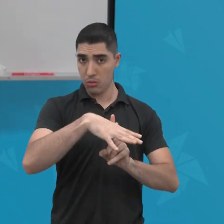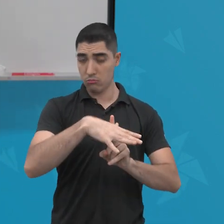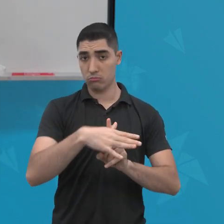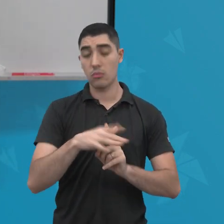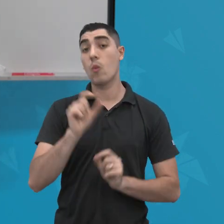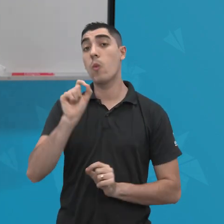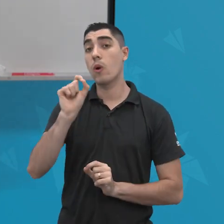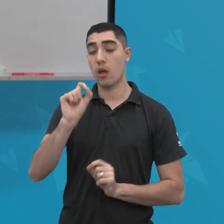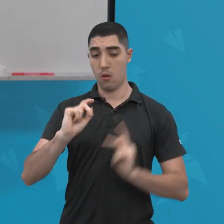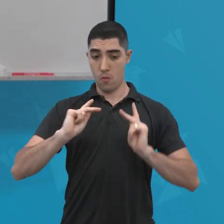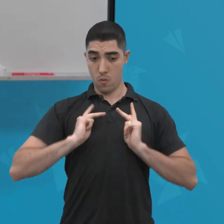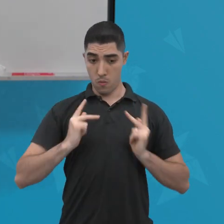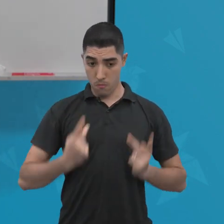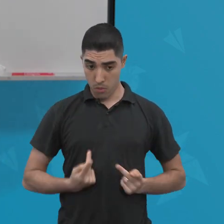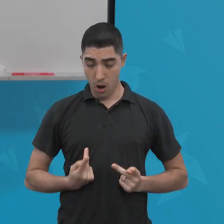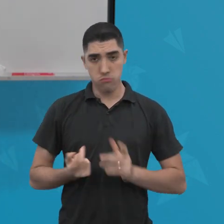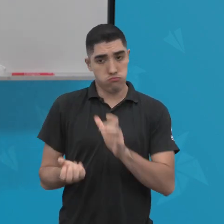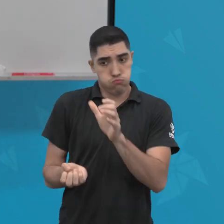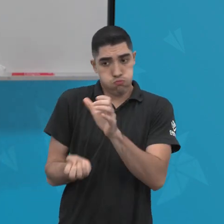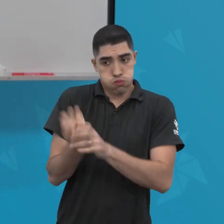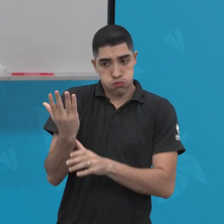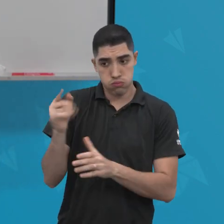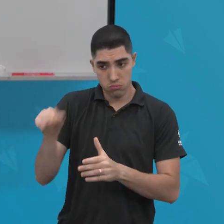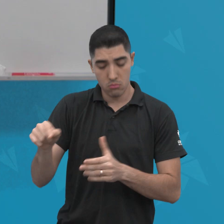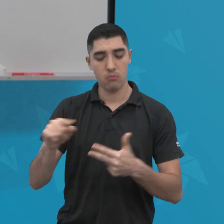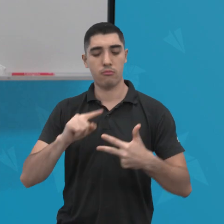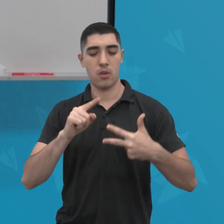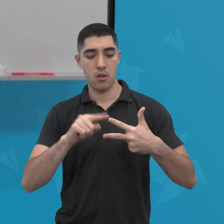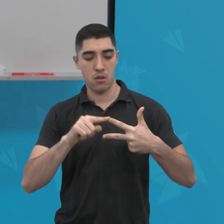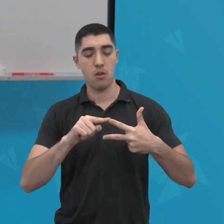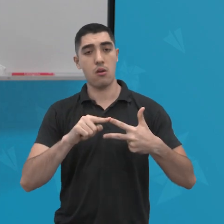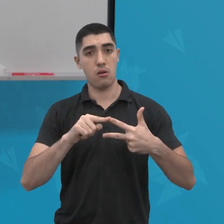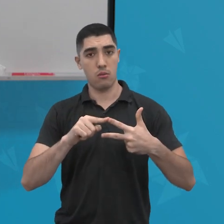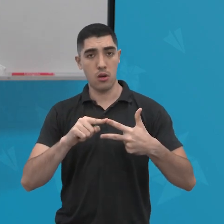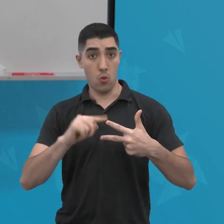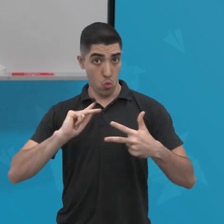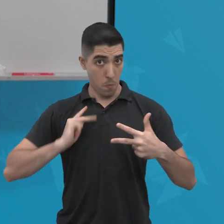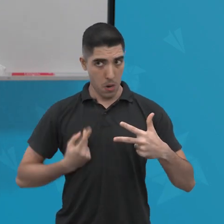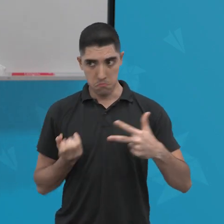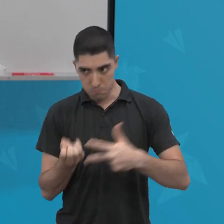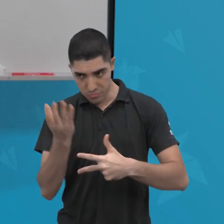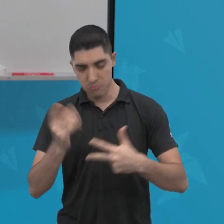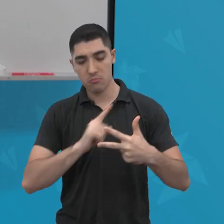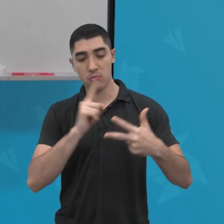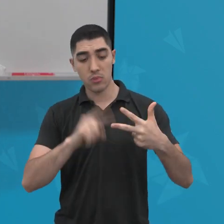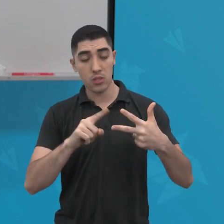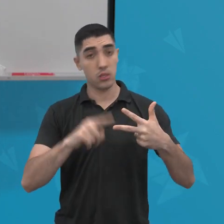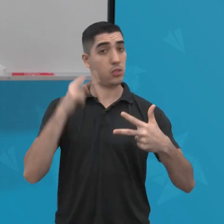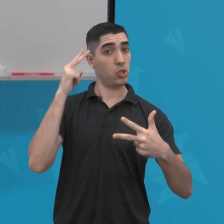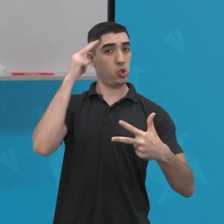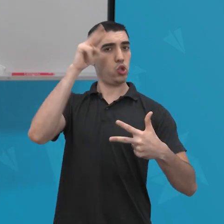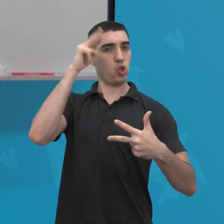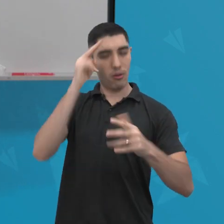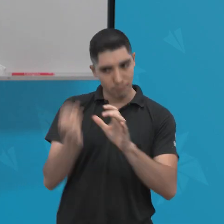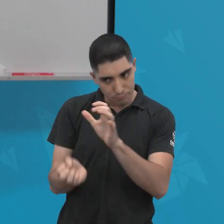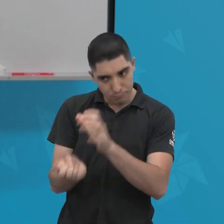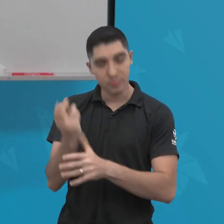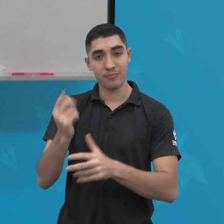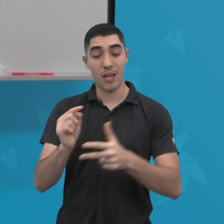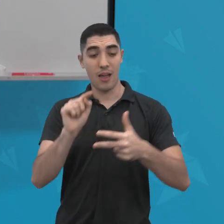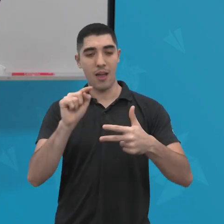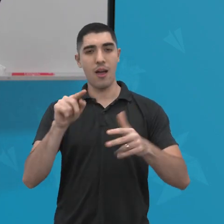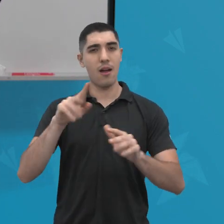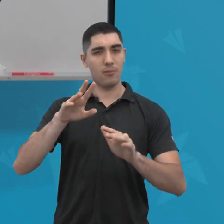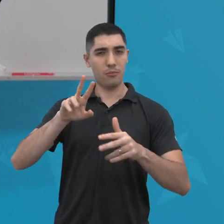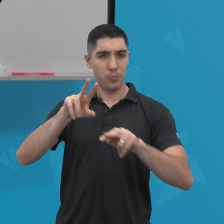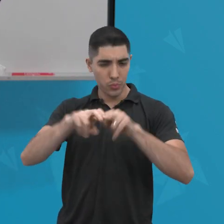um fenômeno humano, ela é um fenômeno histórico. Ainda que todas elas